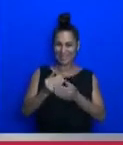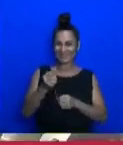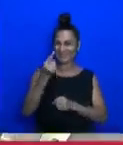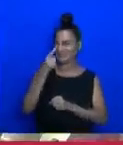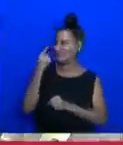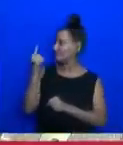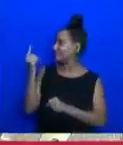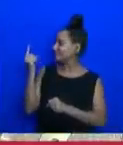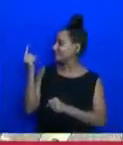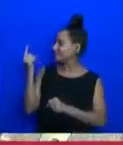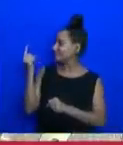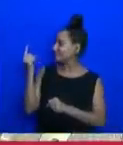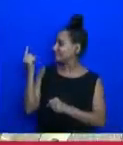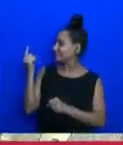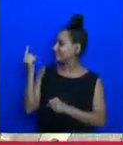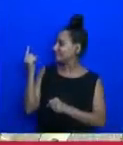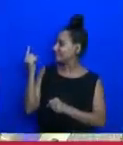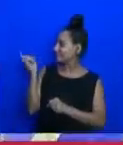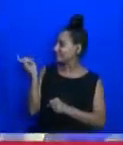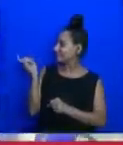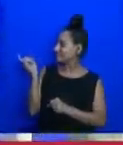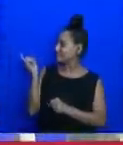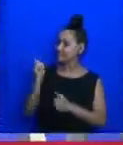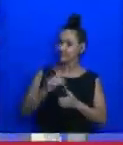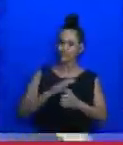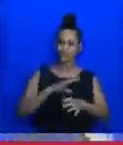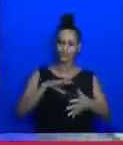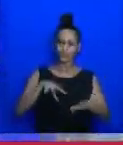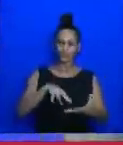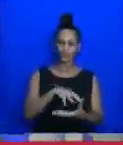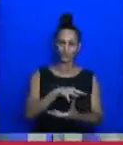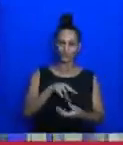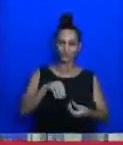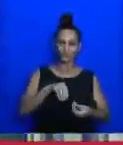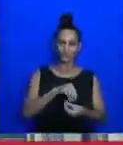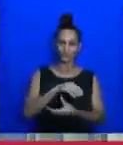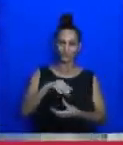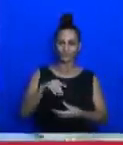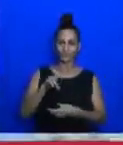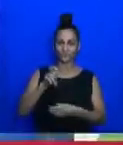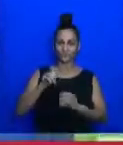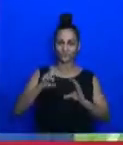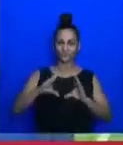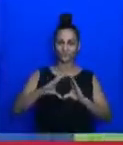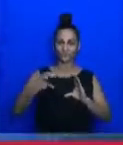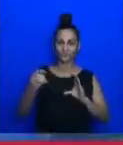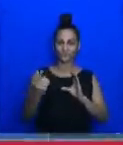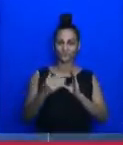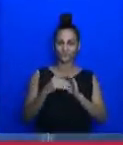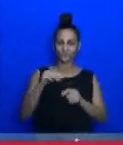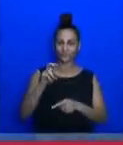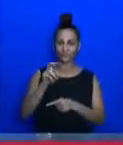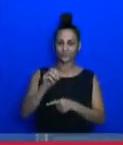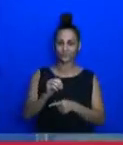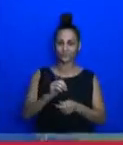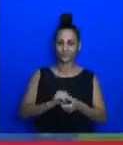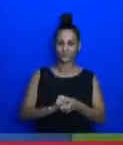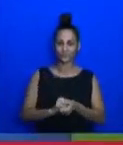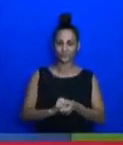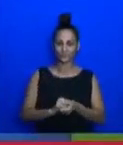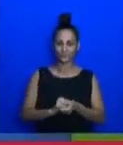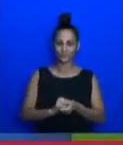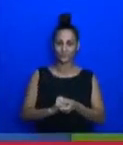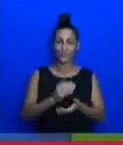Bolas posicionadas, valendo. Globo carregado embaralhando 50 bolas numeradas de 0 a